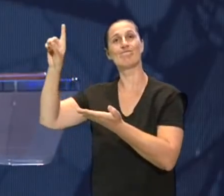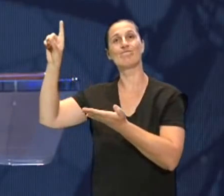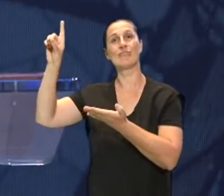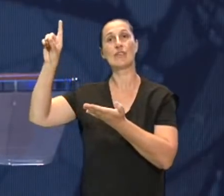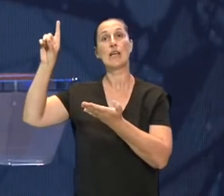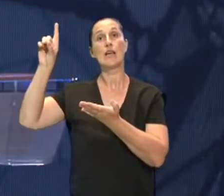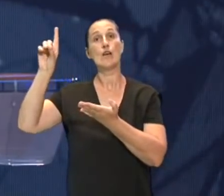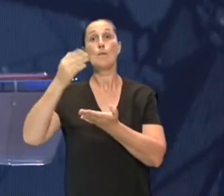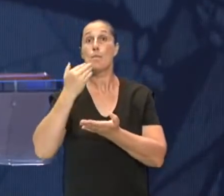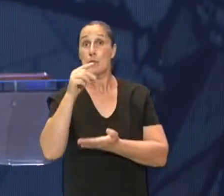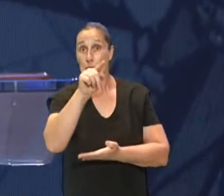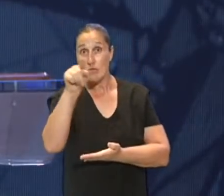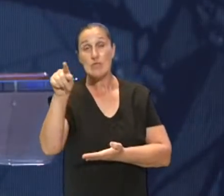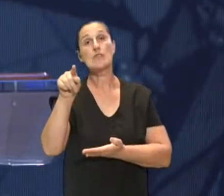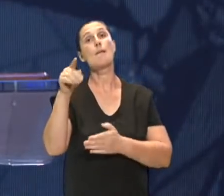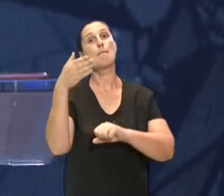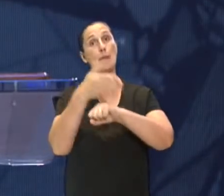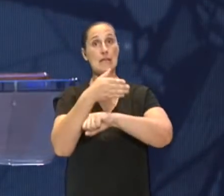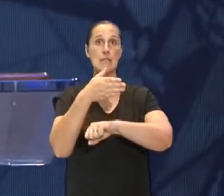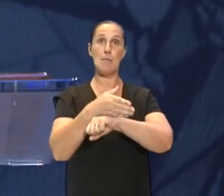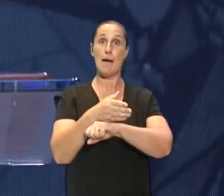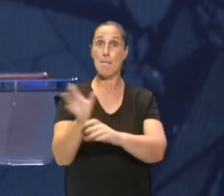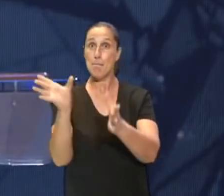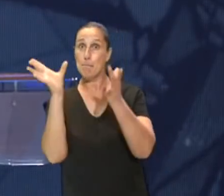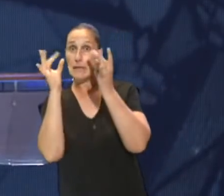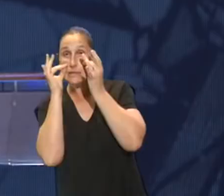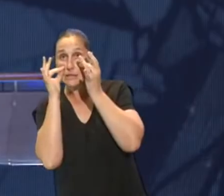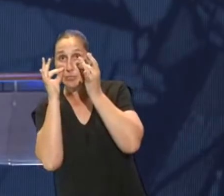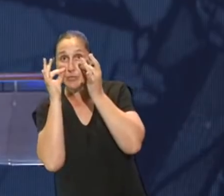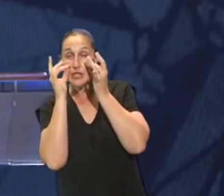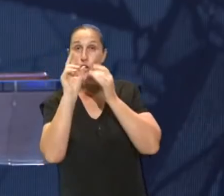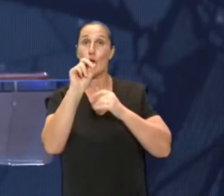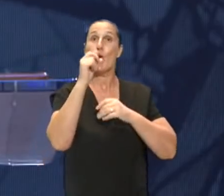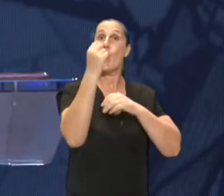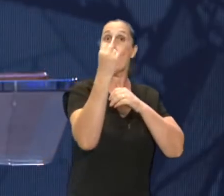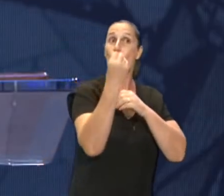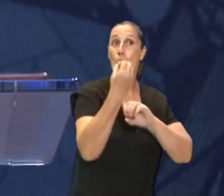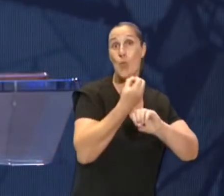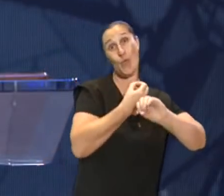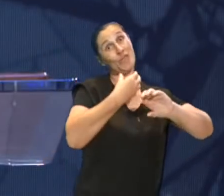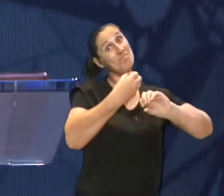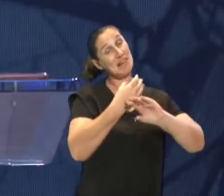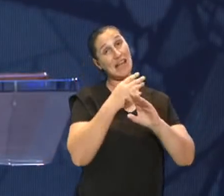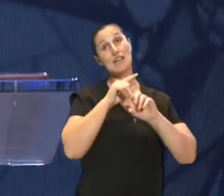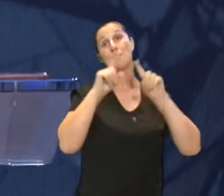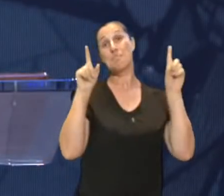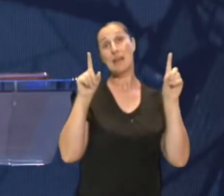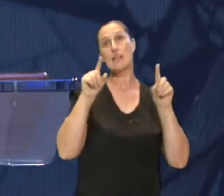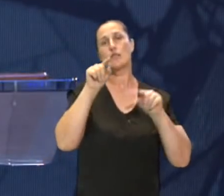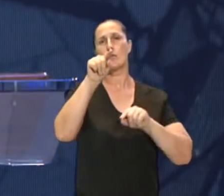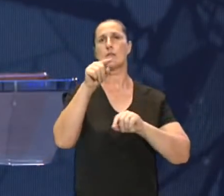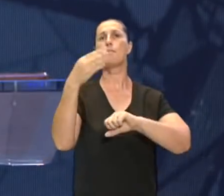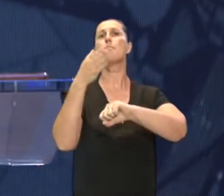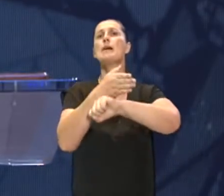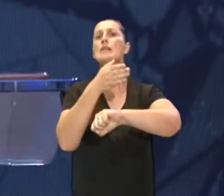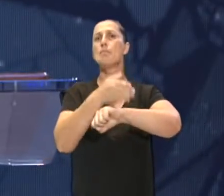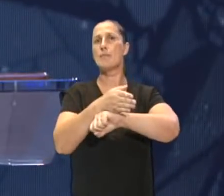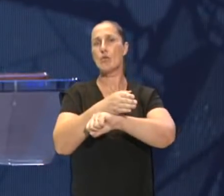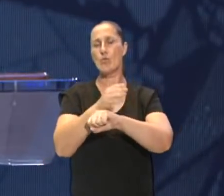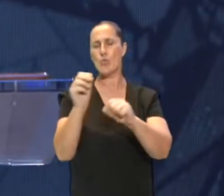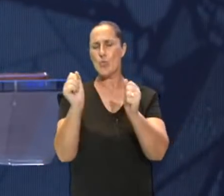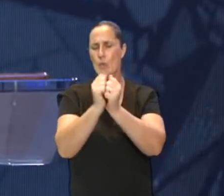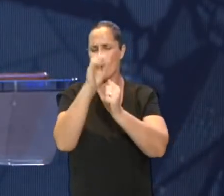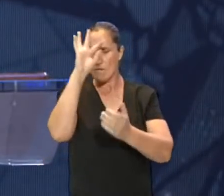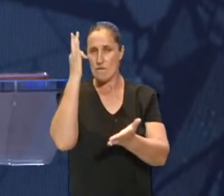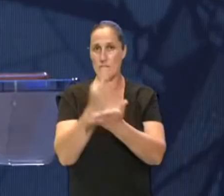você a participar, presencialmente ou virtualmente, mas que você participe com fé, com